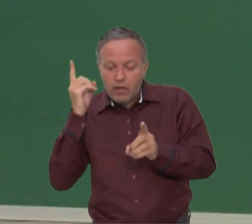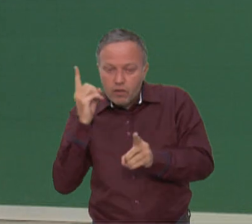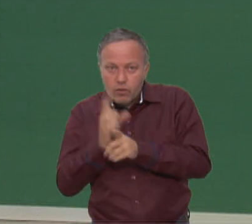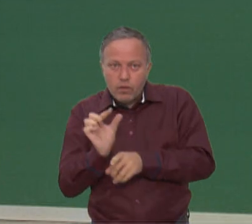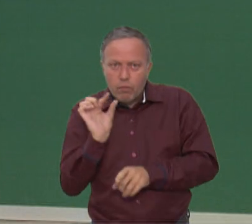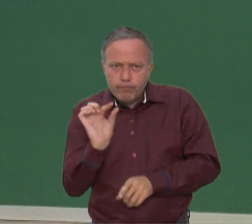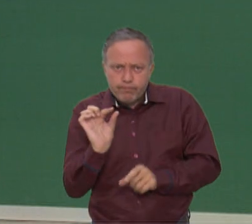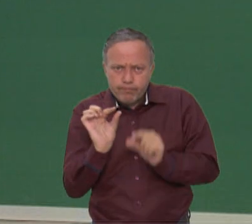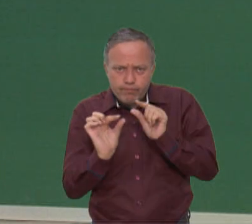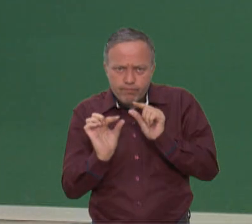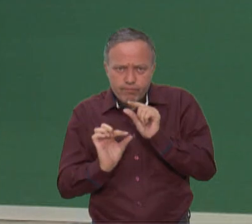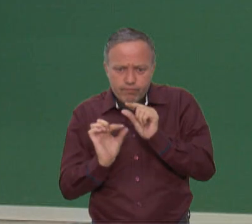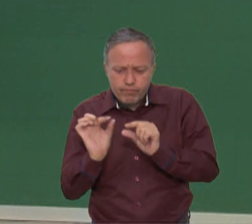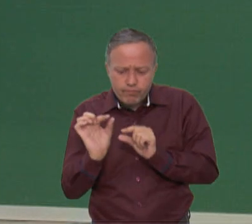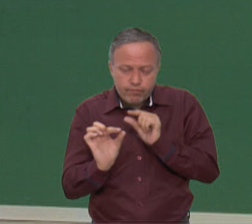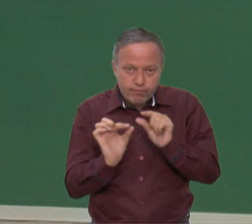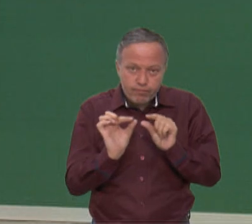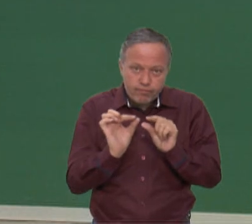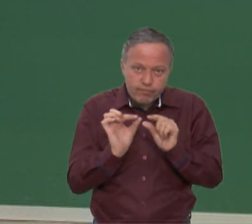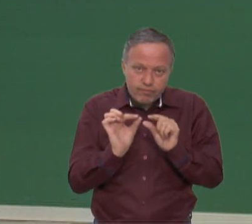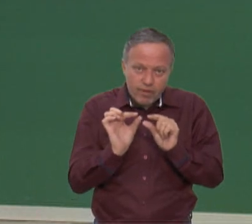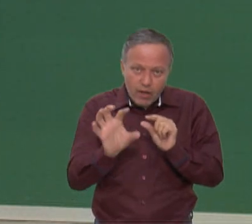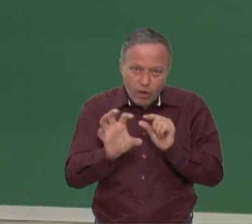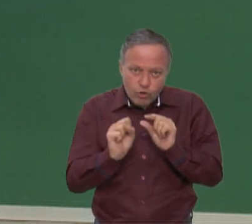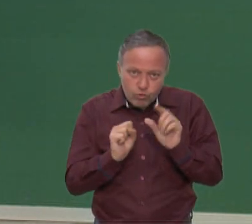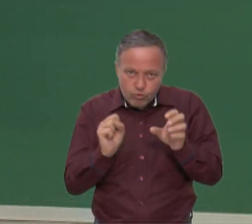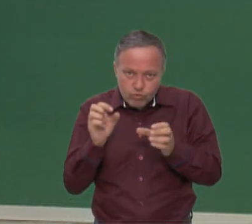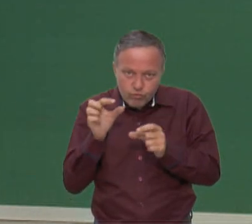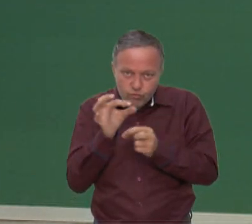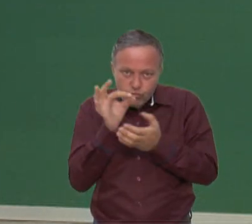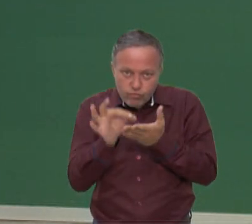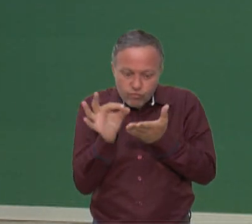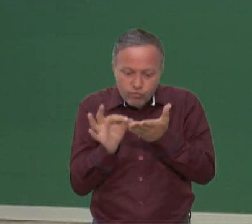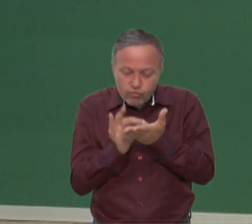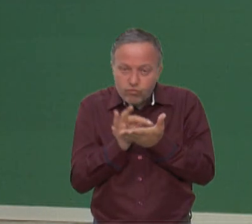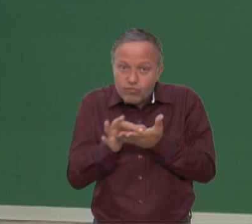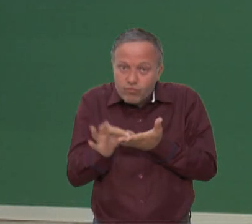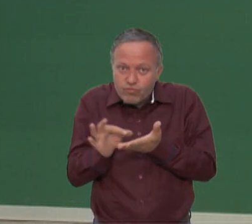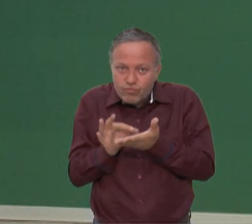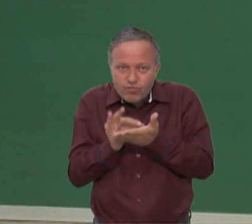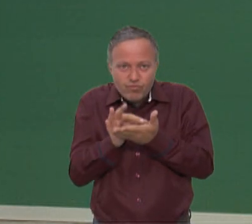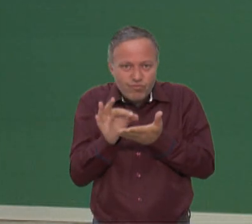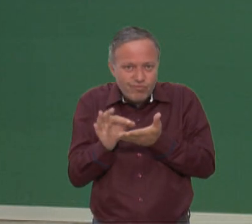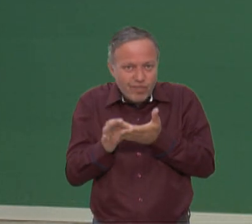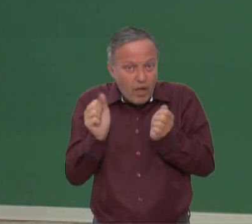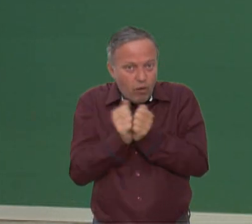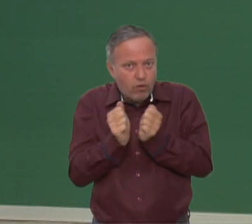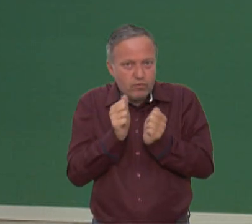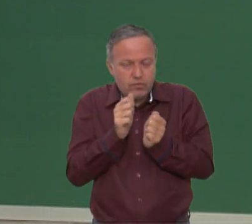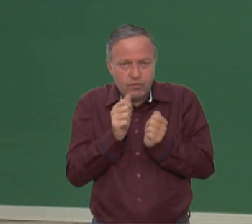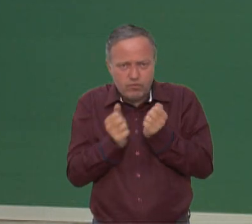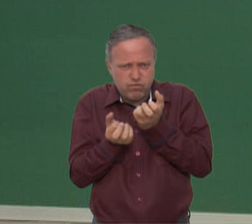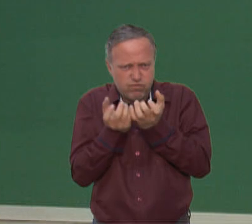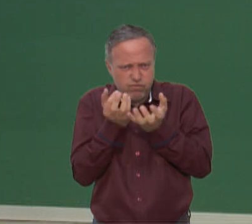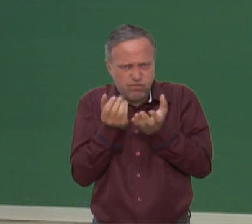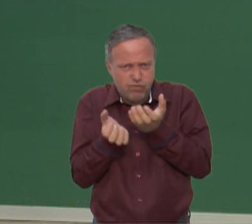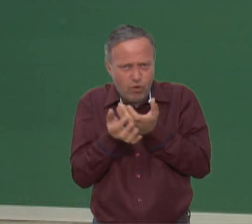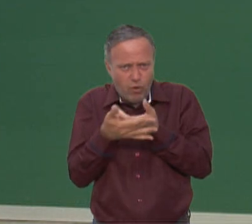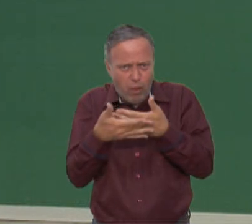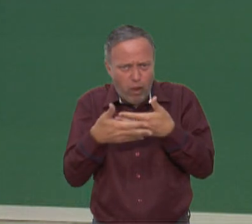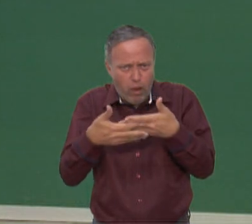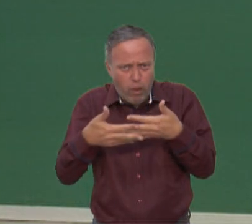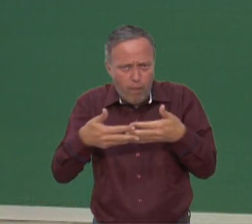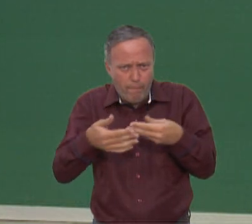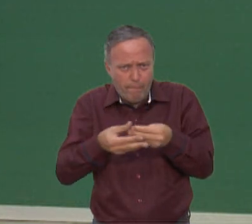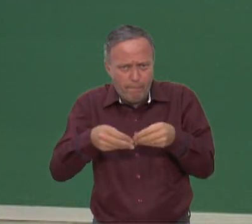e transforma na barra de maneira consistente, ou anel, ou o jeito que você preferir. Quando a gente vai estar trabalhando do estado sólido para o estado